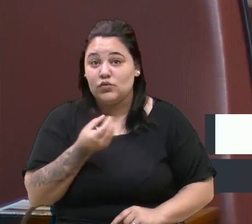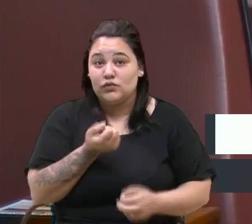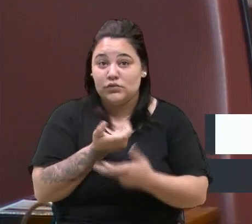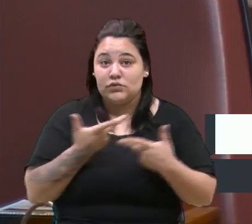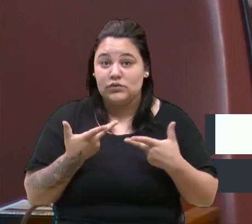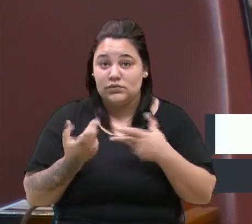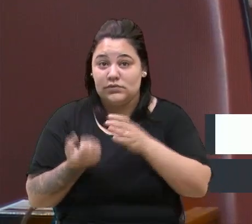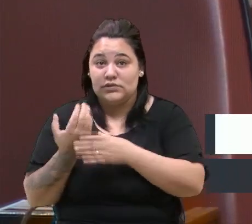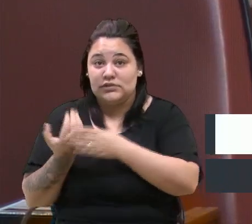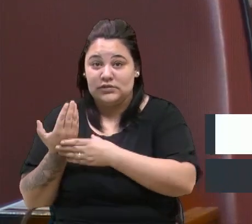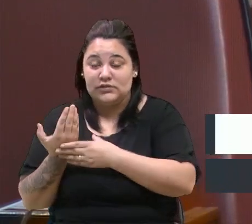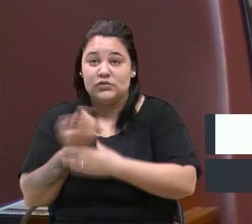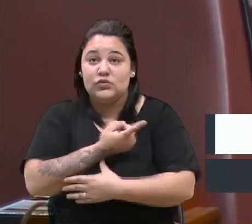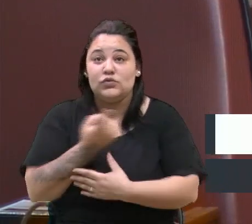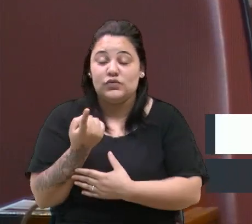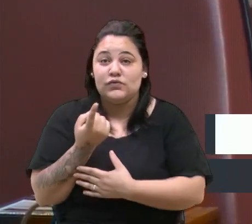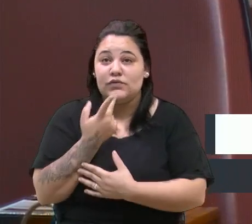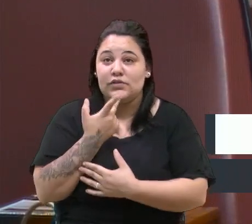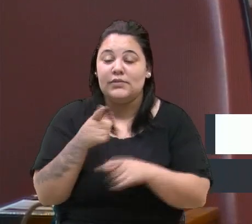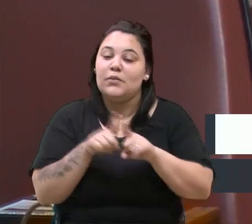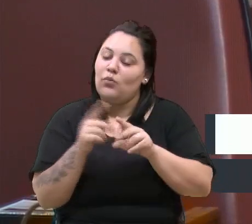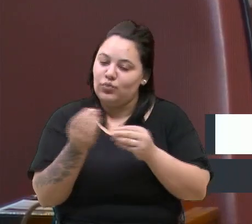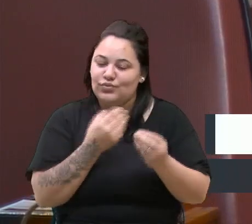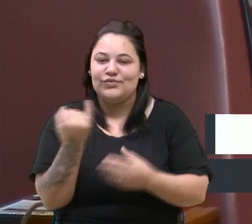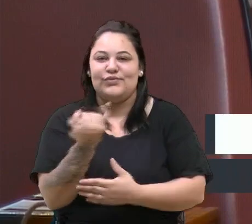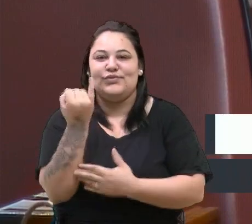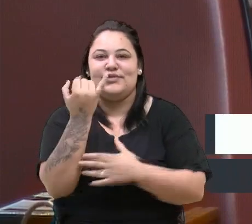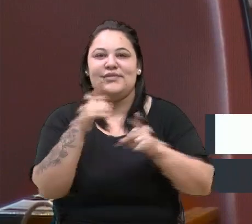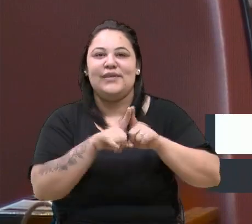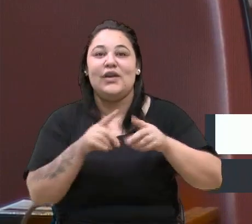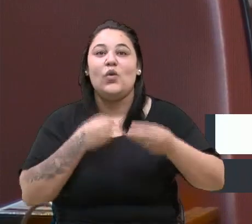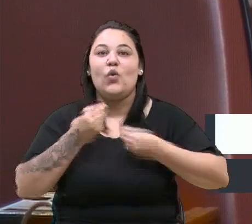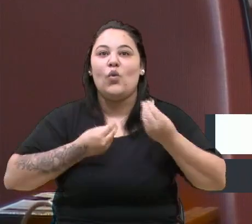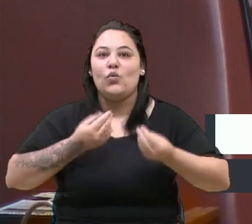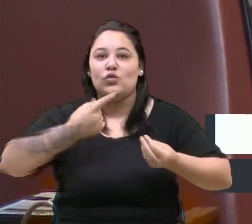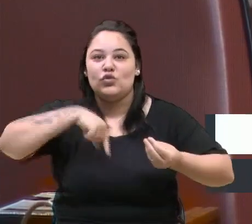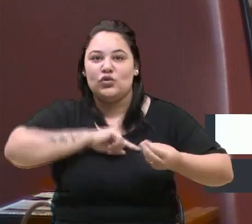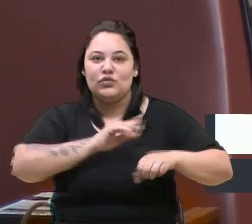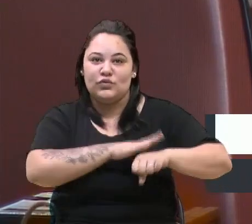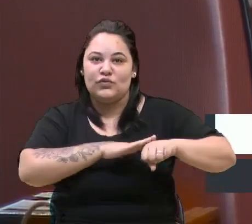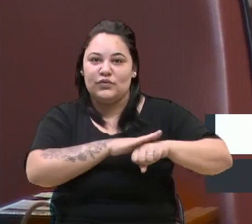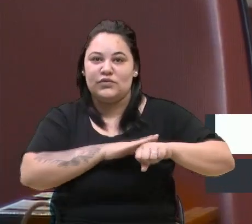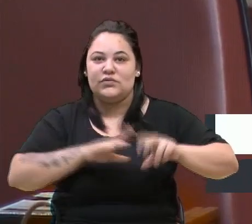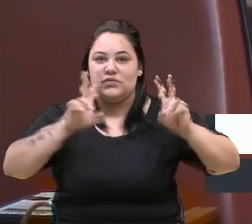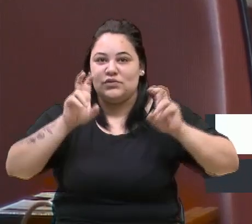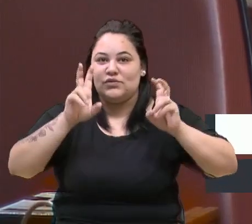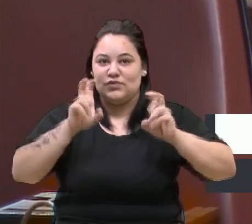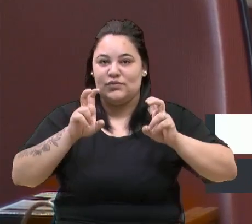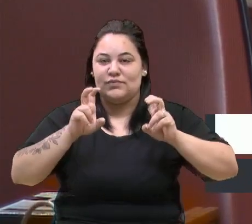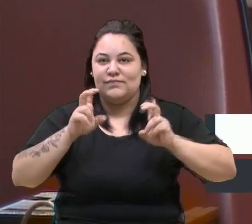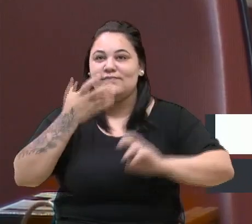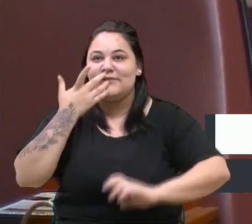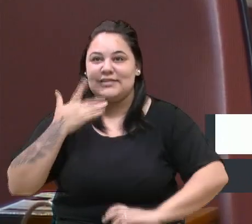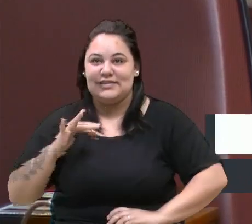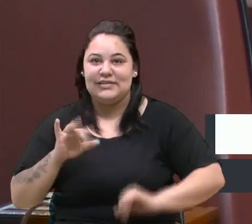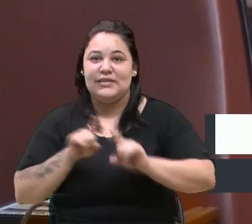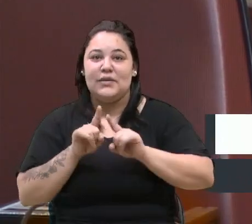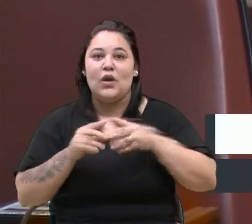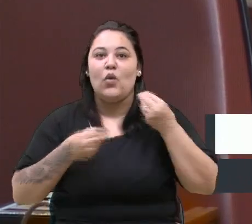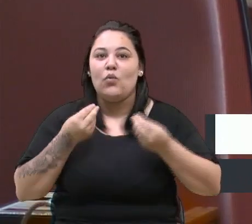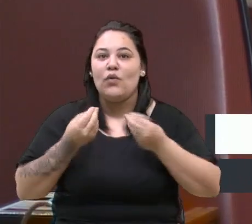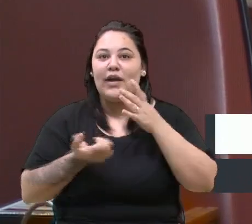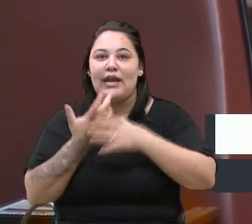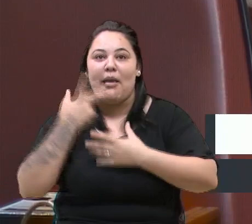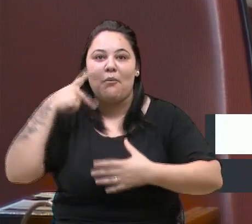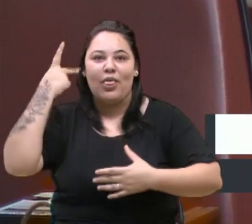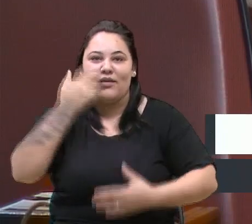tu falaste é realmente muito importante. Como nós vamos conversar com essa geração? Como vamos ser políticas